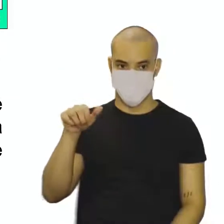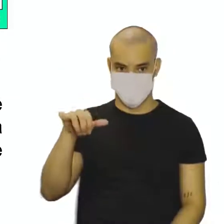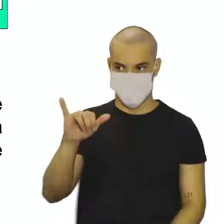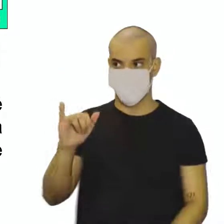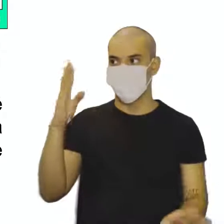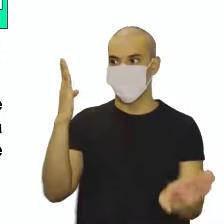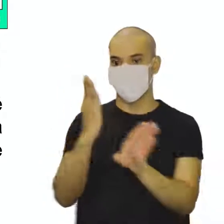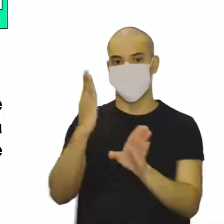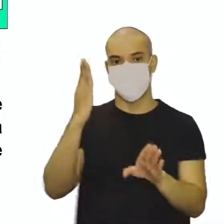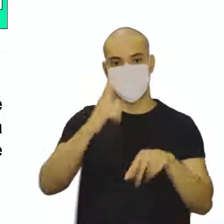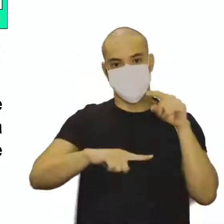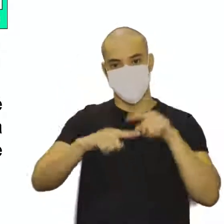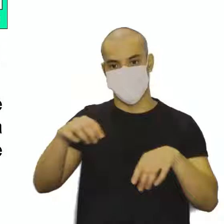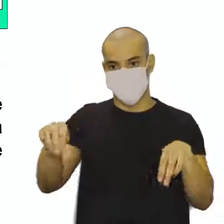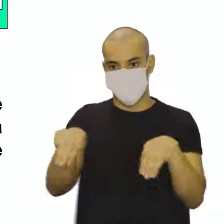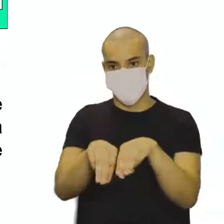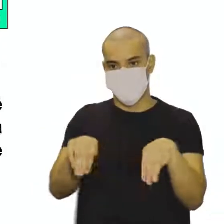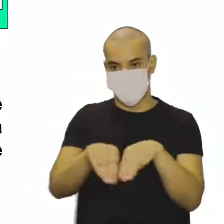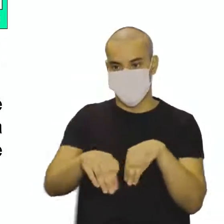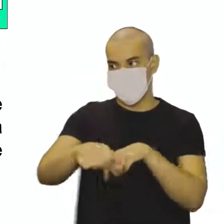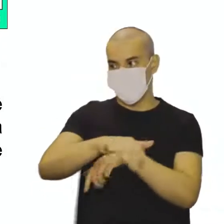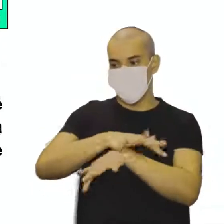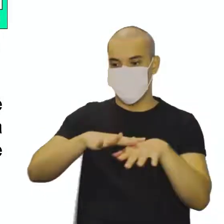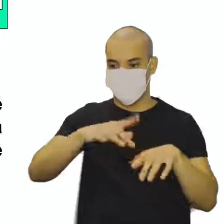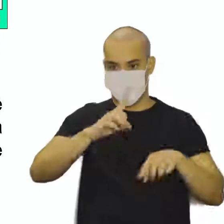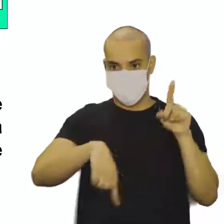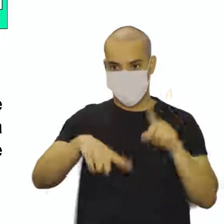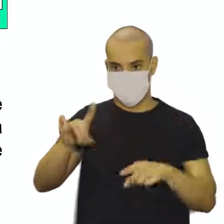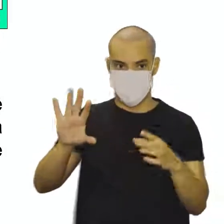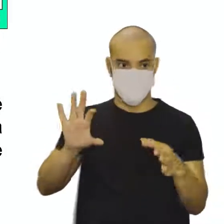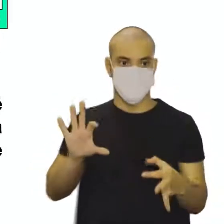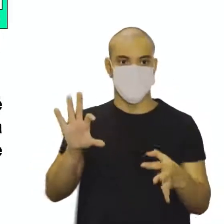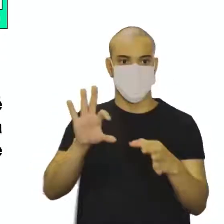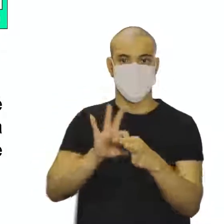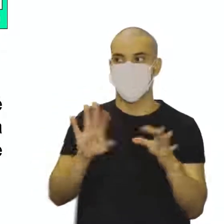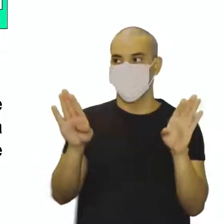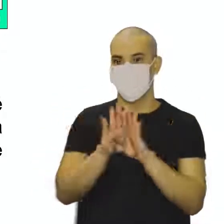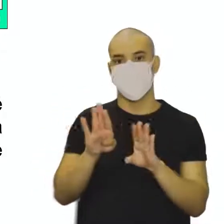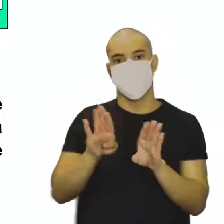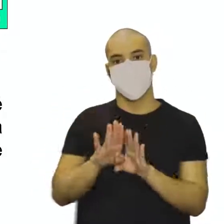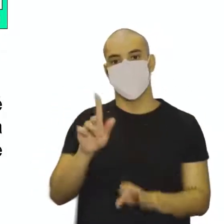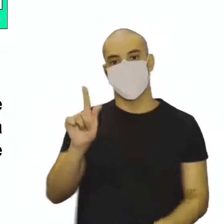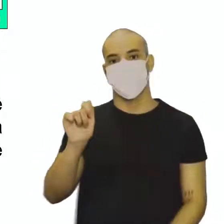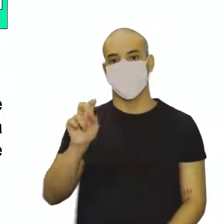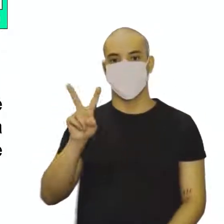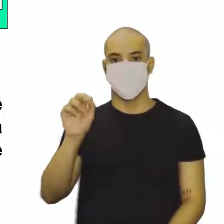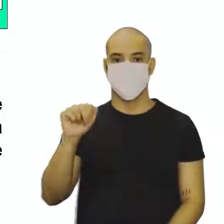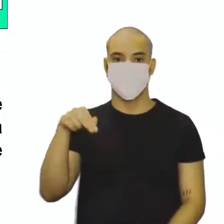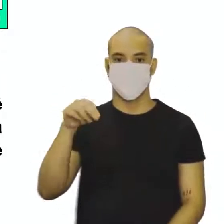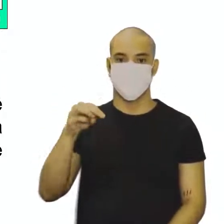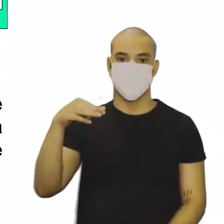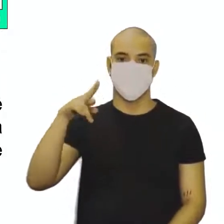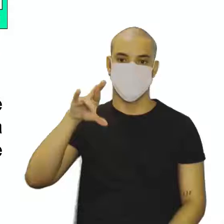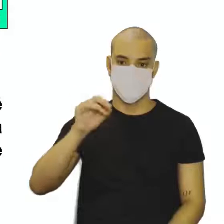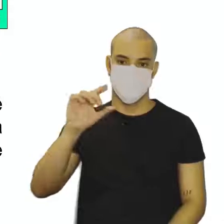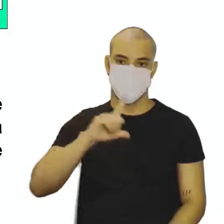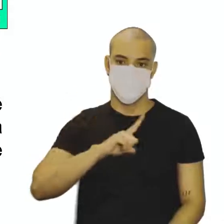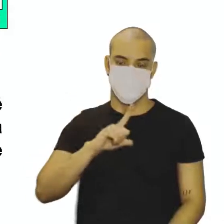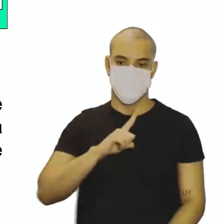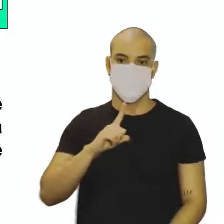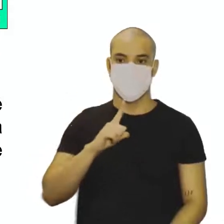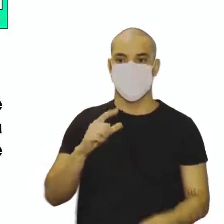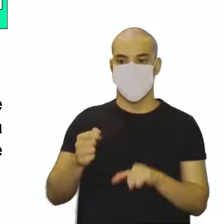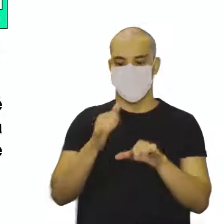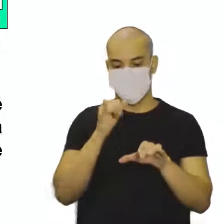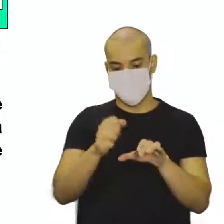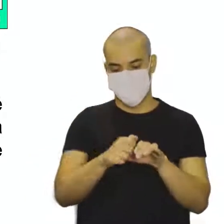magnético variável em torno de uma bobina e ligada a um galvanômetro acusa a passagem de corrente elétrica.